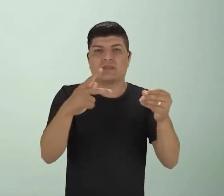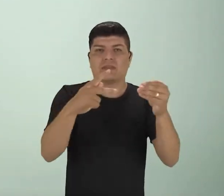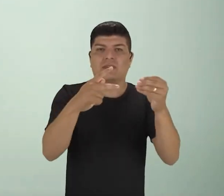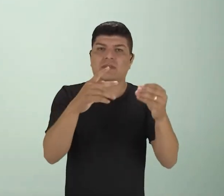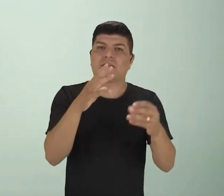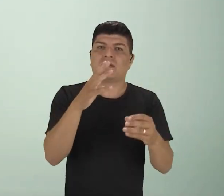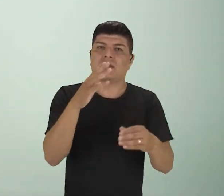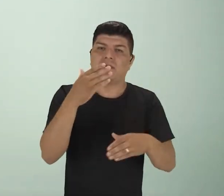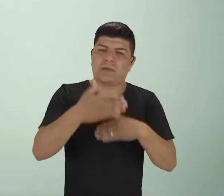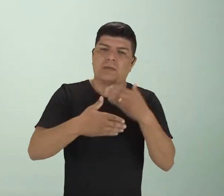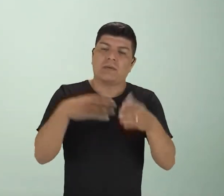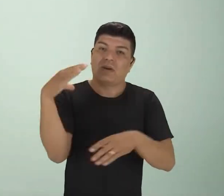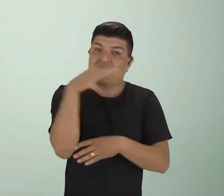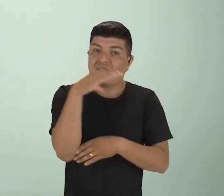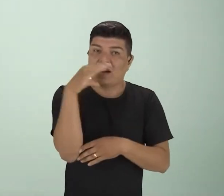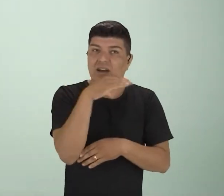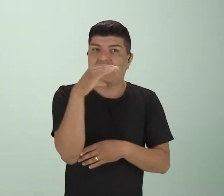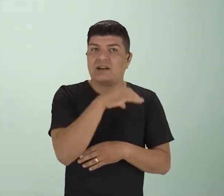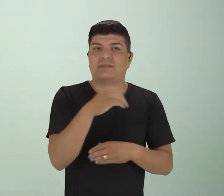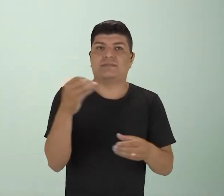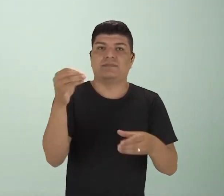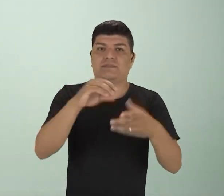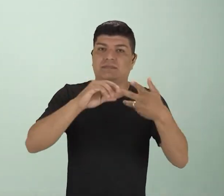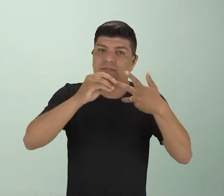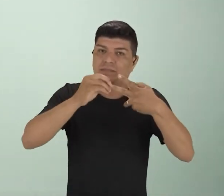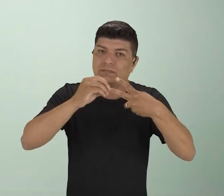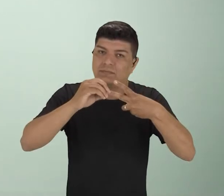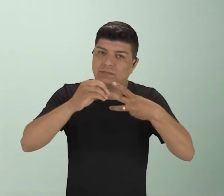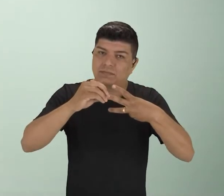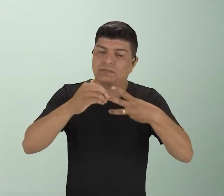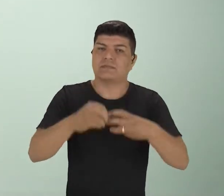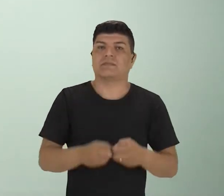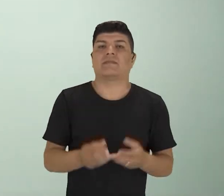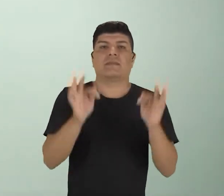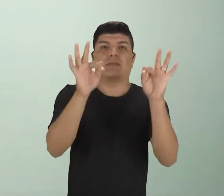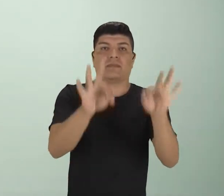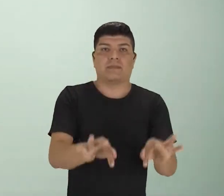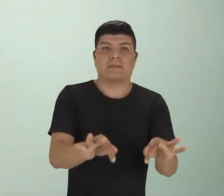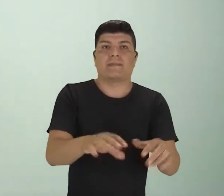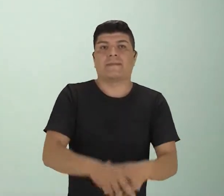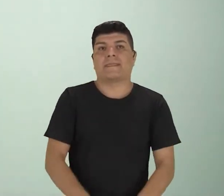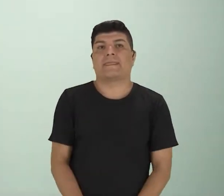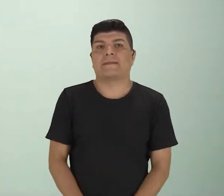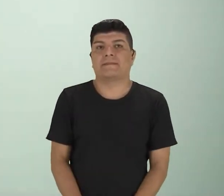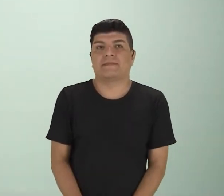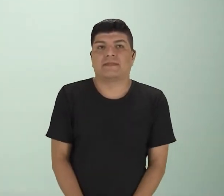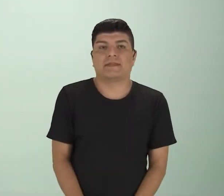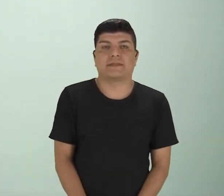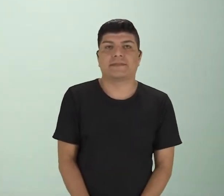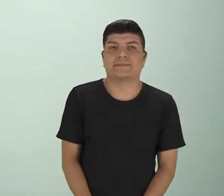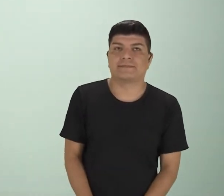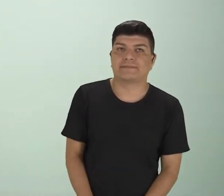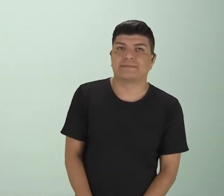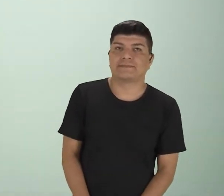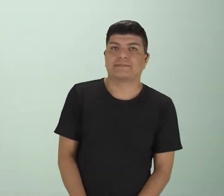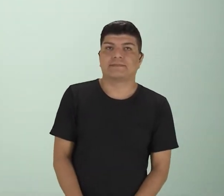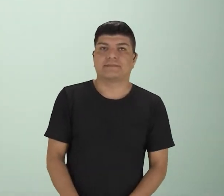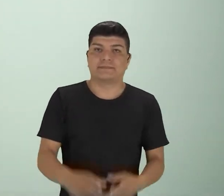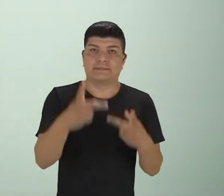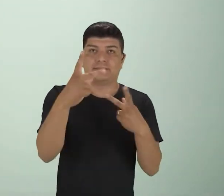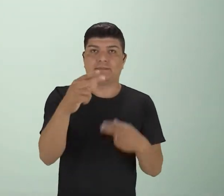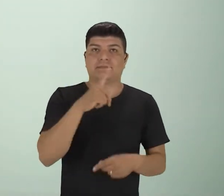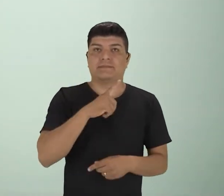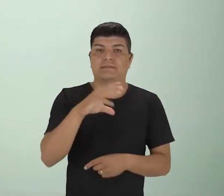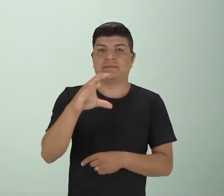processo muito rápido dentro da célula, tá bom? Para finalizar, da mesma forma que tem um códon